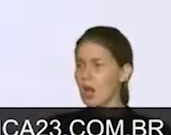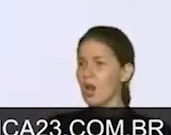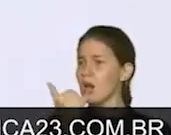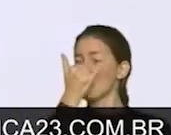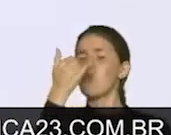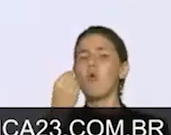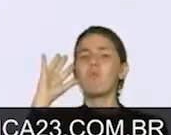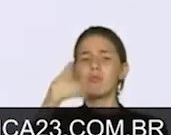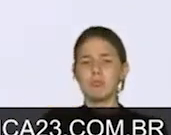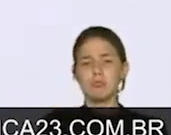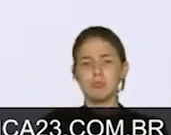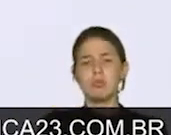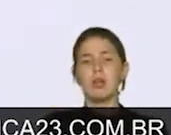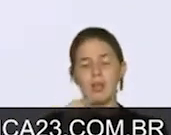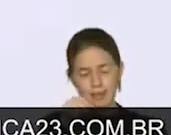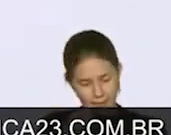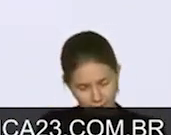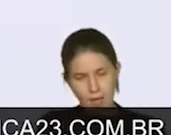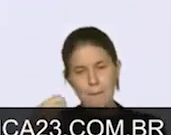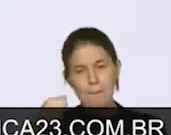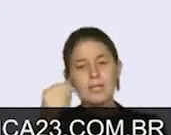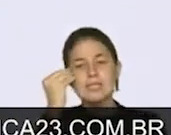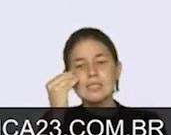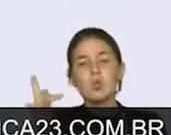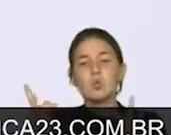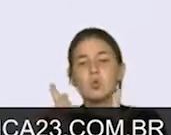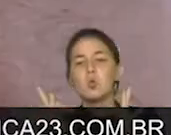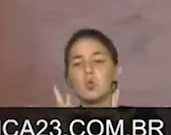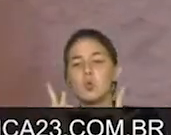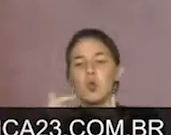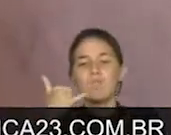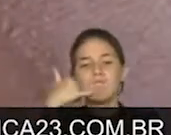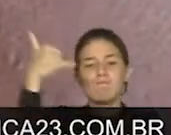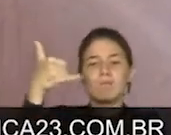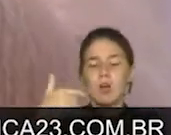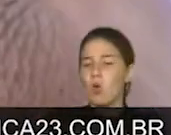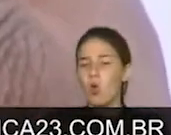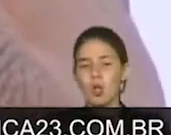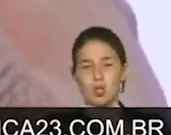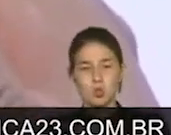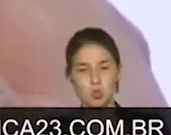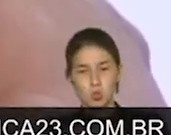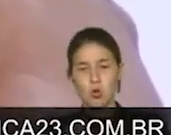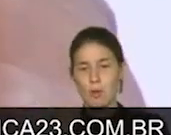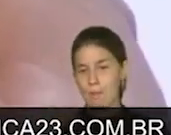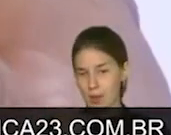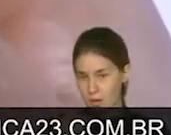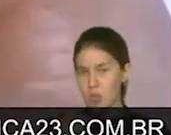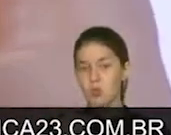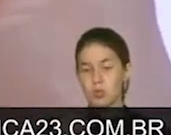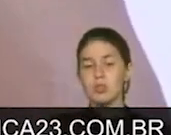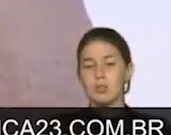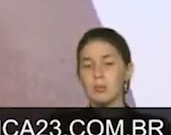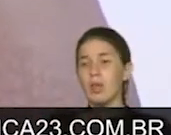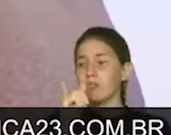deve adotar? Primeiro, ela deve entrar em contato com a sua instituição financeira e noticiar